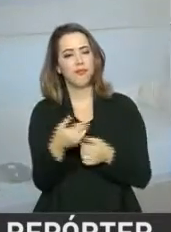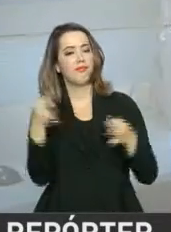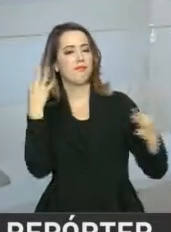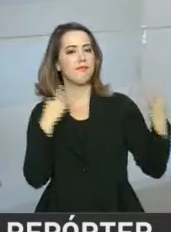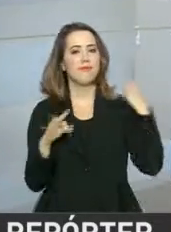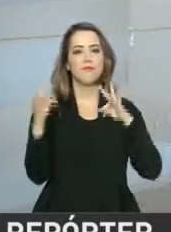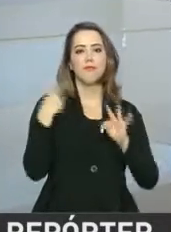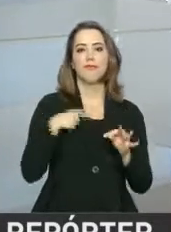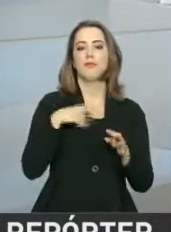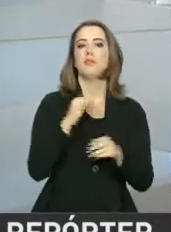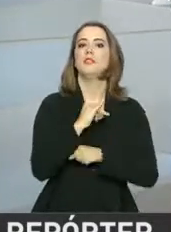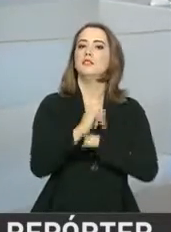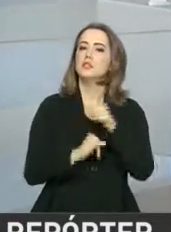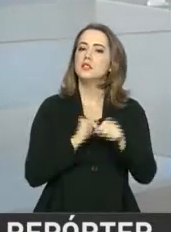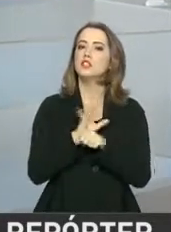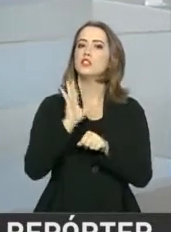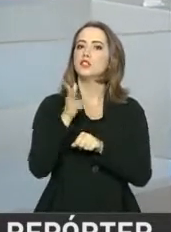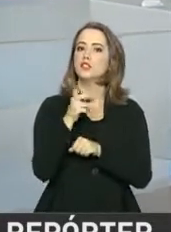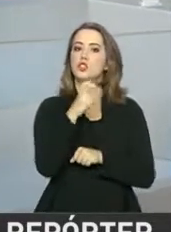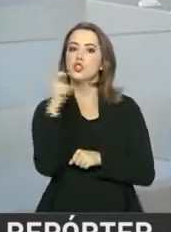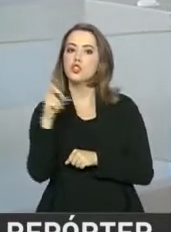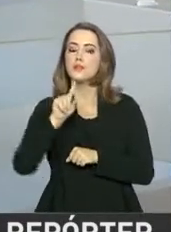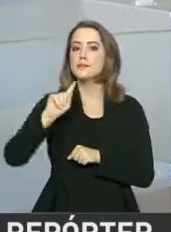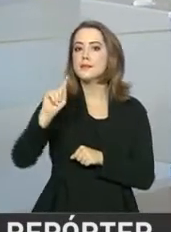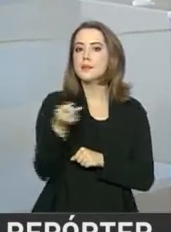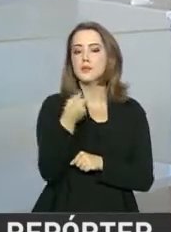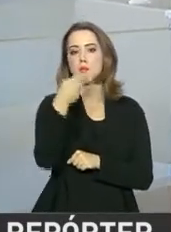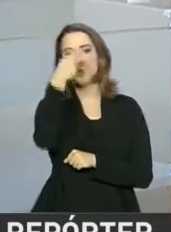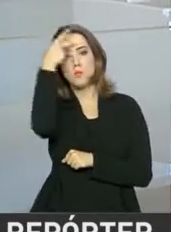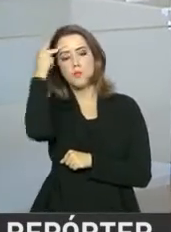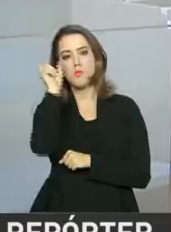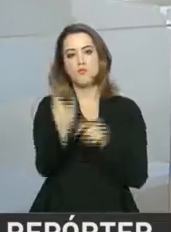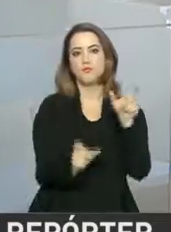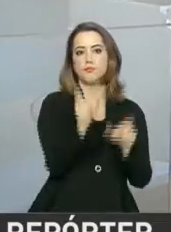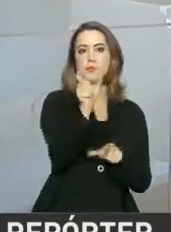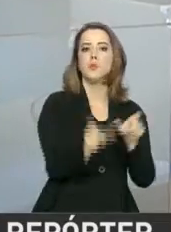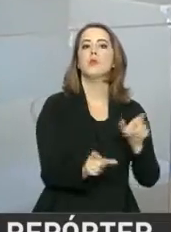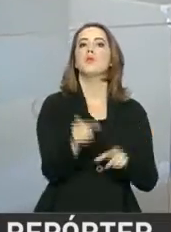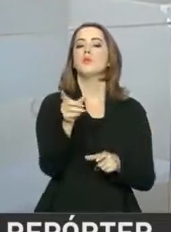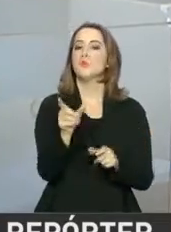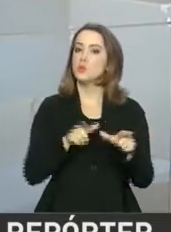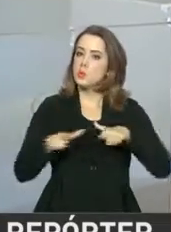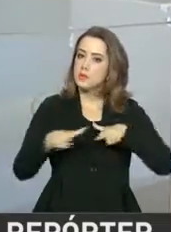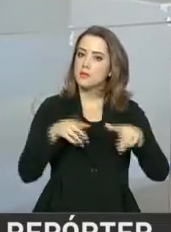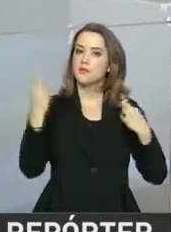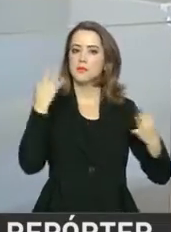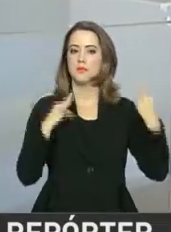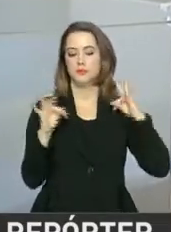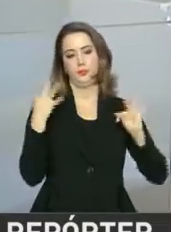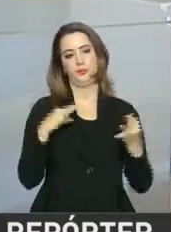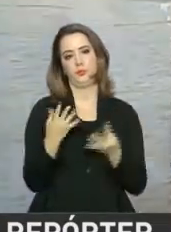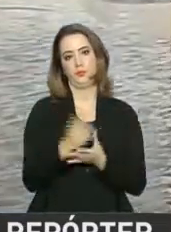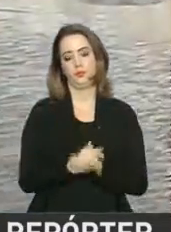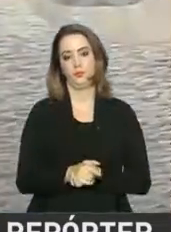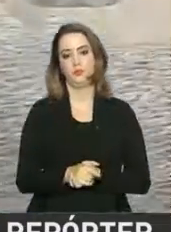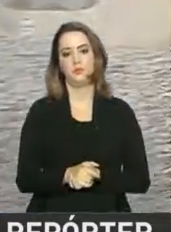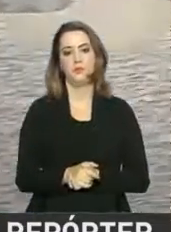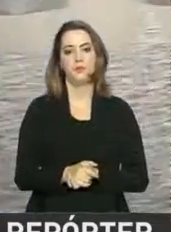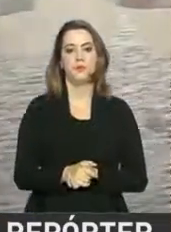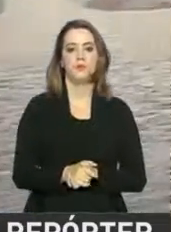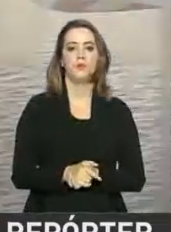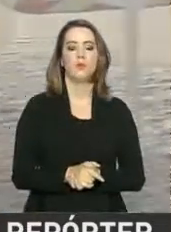do Turismo já qualificou mais de 5 mil profissionais do setor. Vamos ver na reportagem de Carolina Rocha.